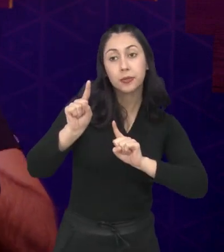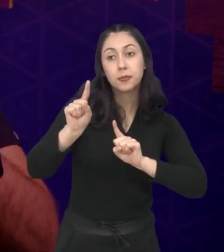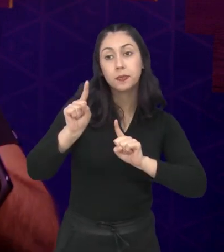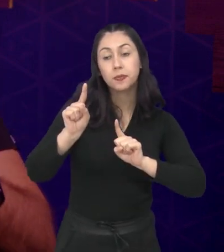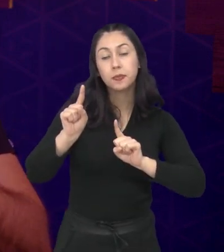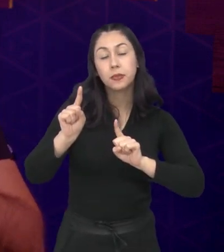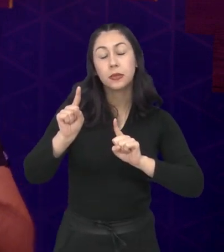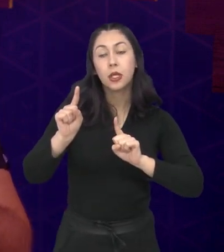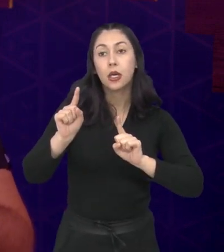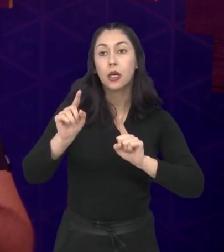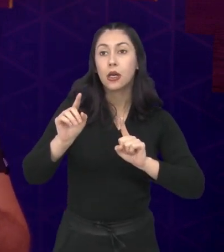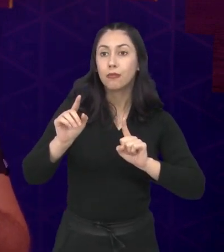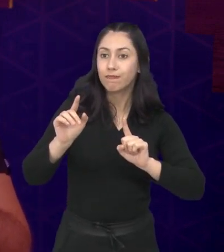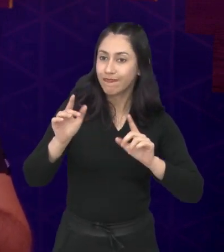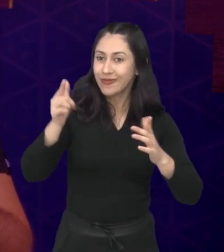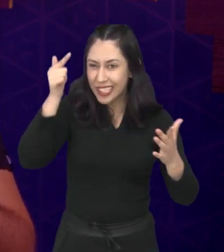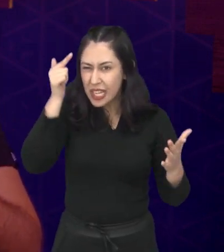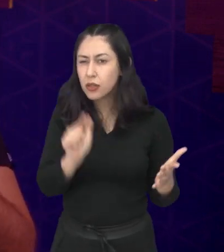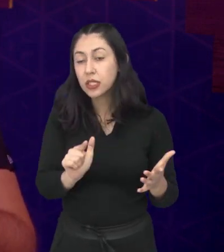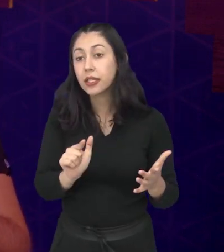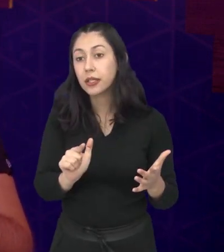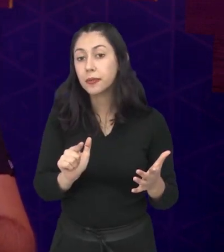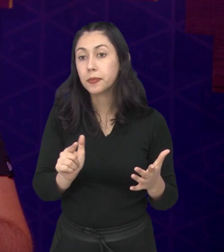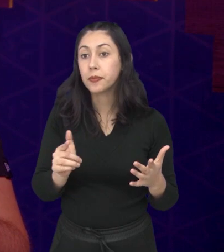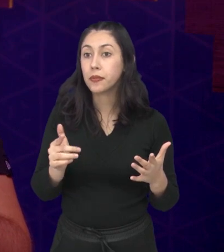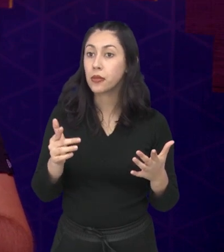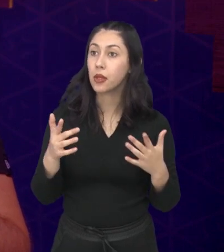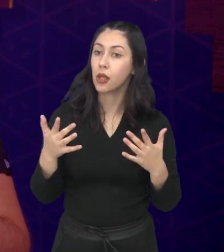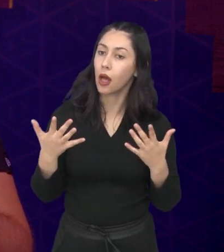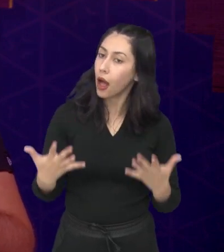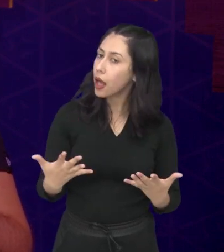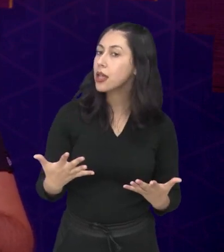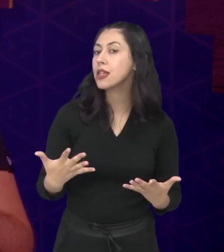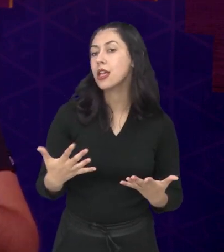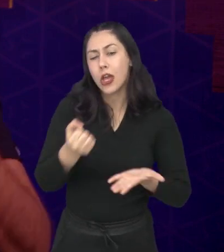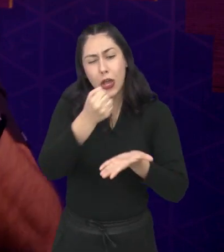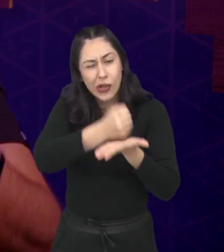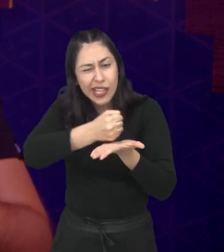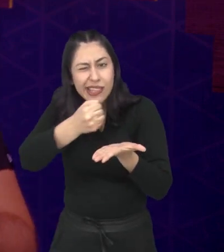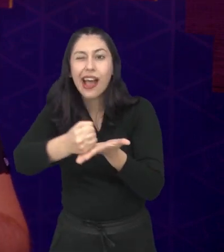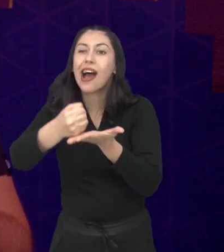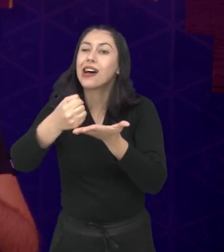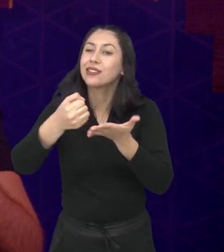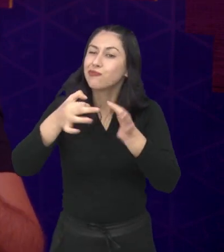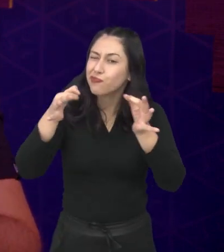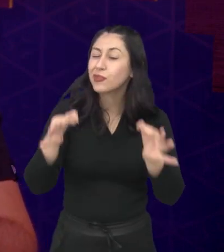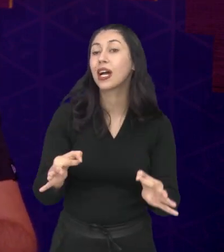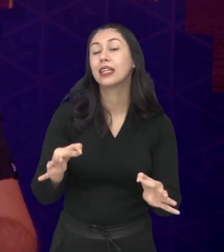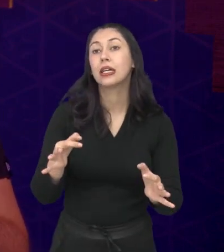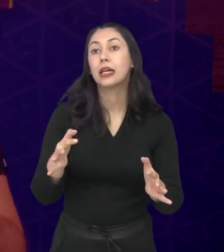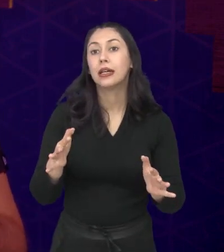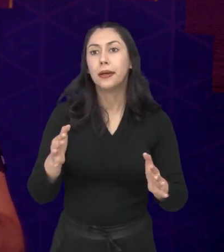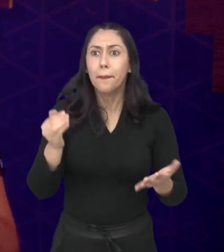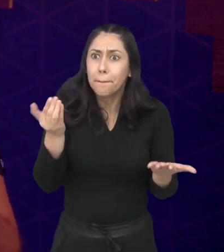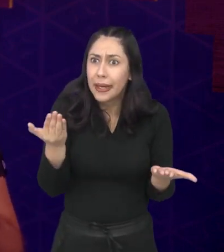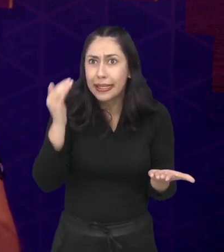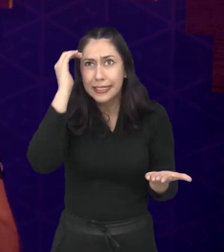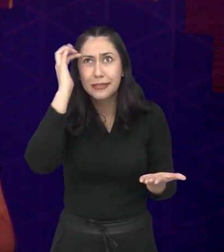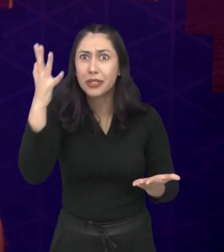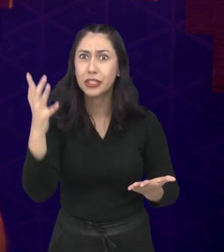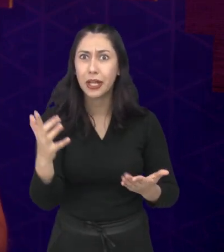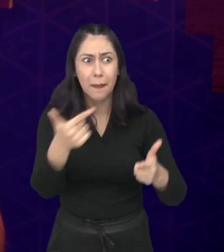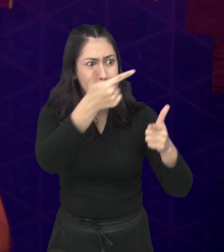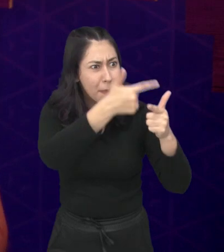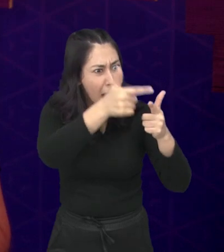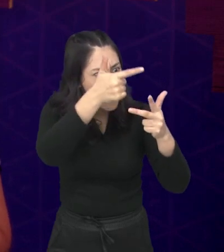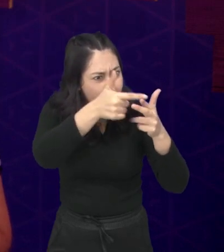por isso tal, e superar essa questão, né, toda. E aí ele é contratado tal. E imagina, o